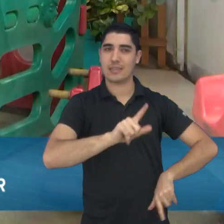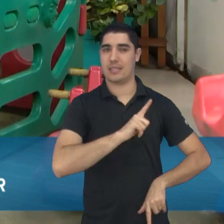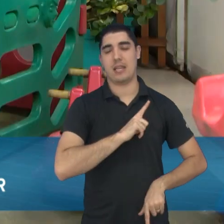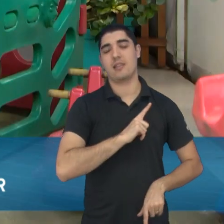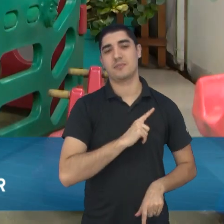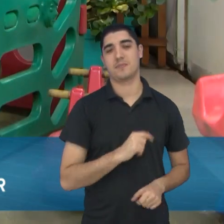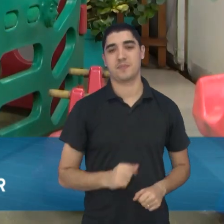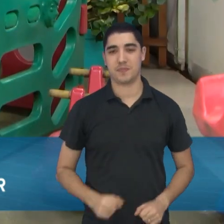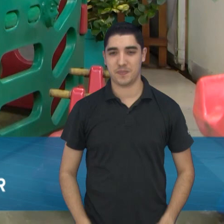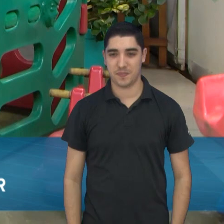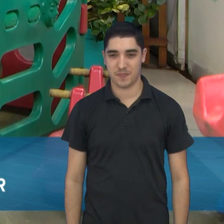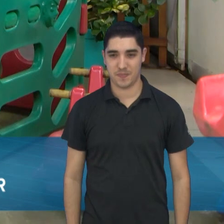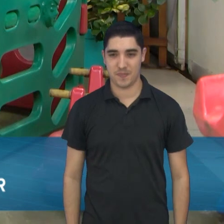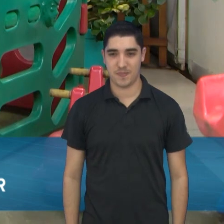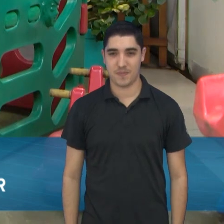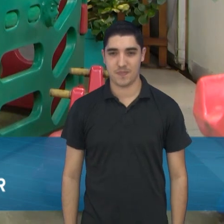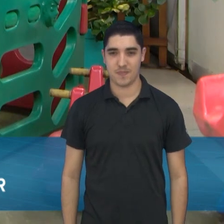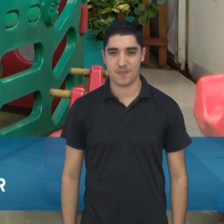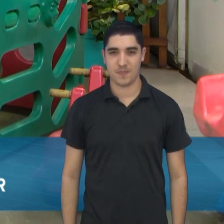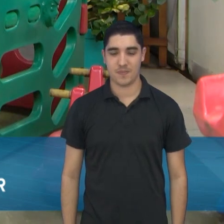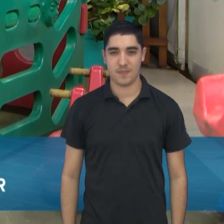experiências.